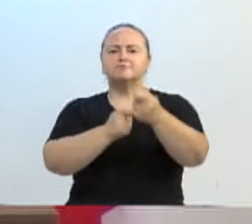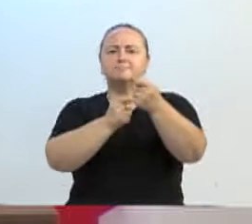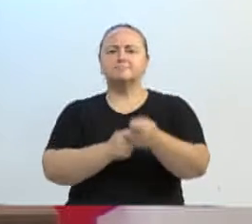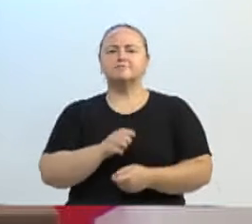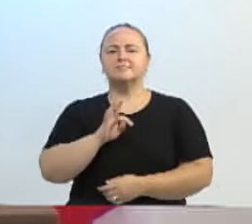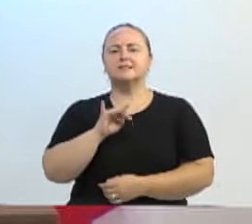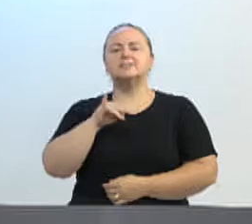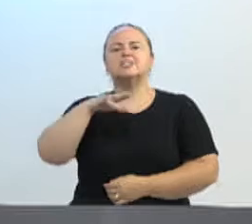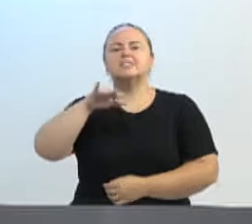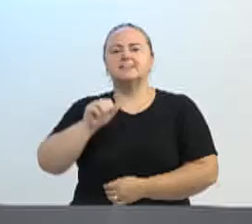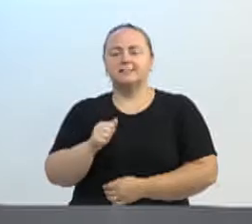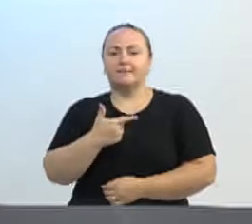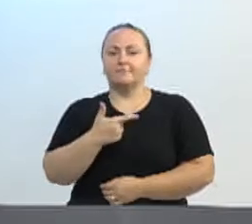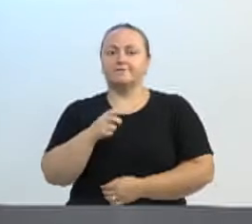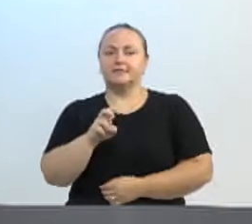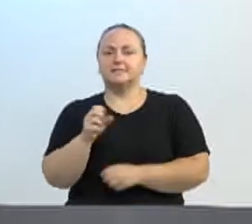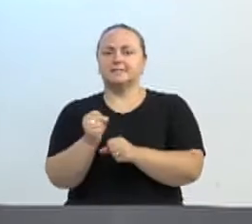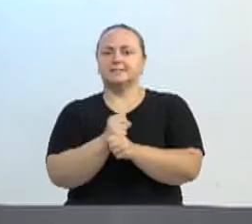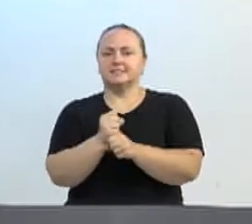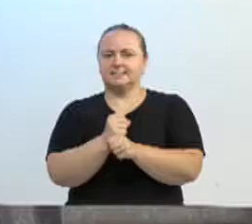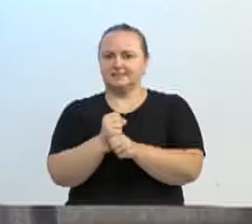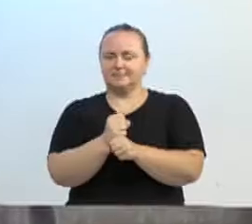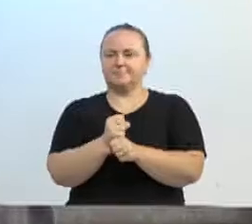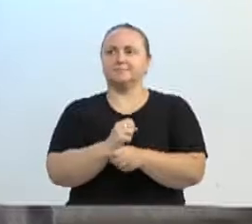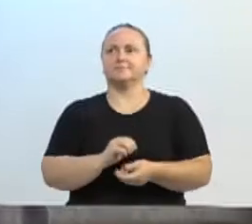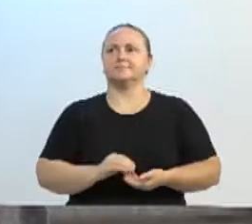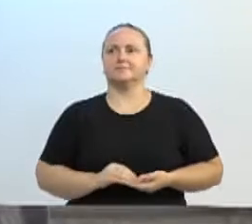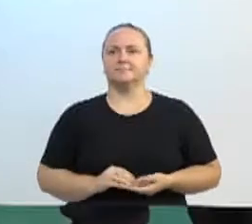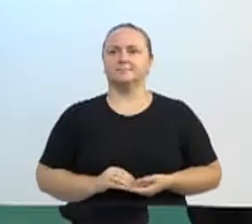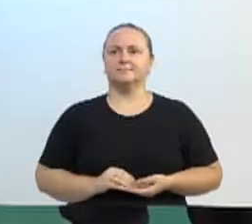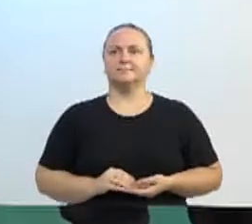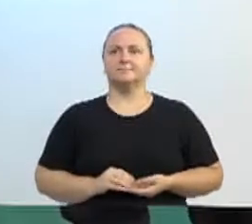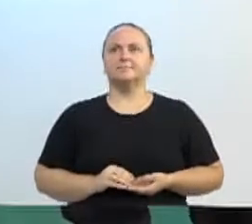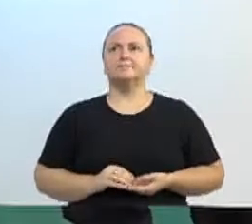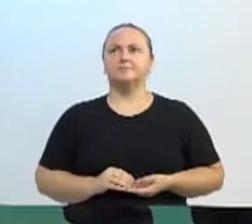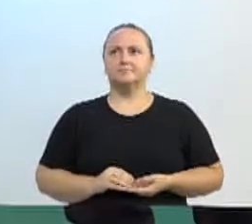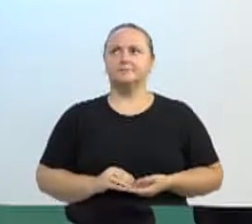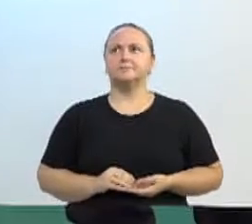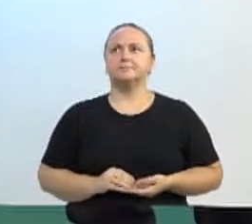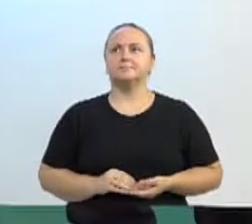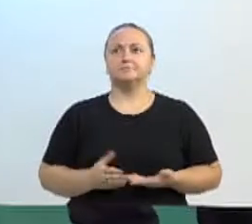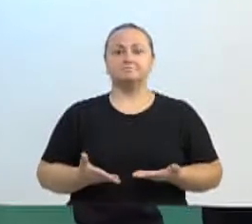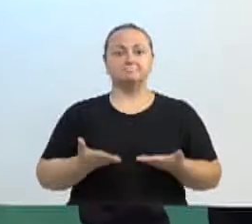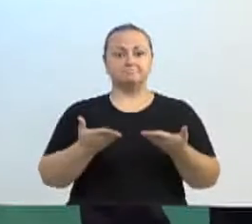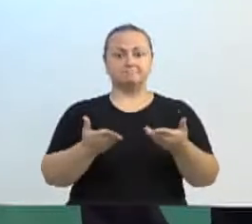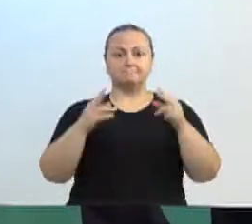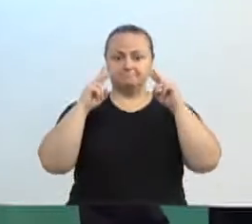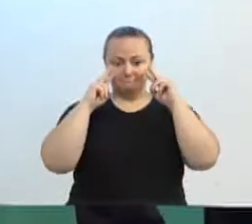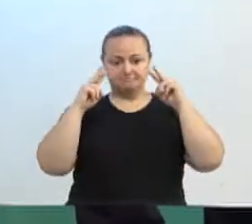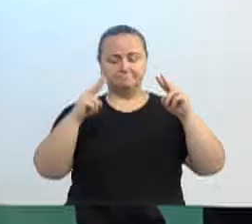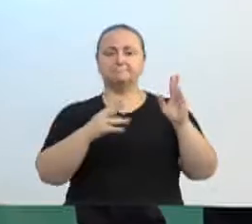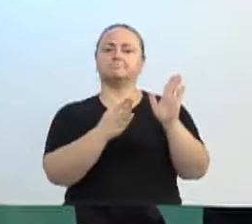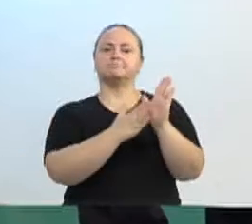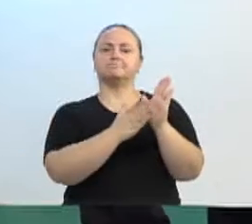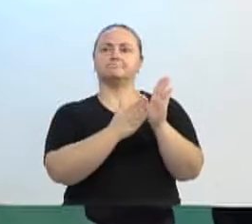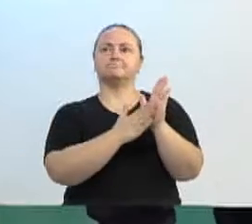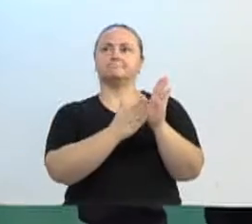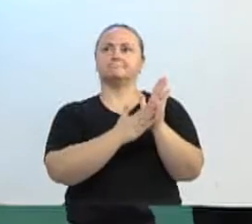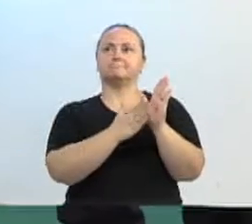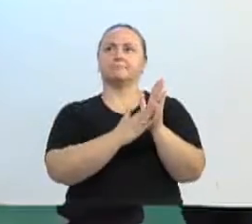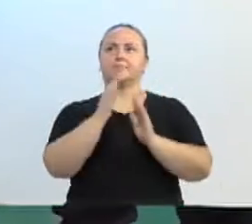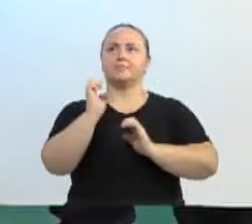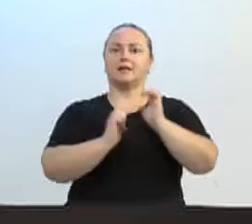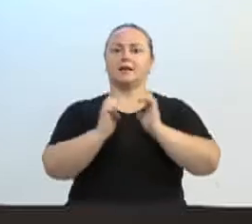moção. O vereador Ailton de Souza, o Ito, entregou uma moção de reconhecimento aos empresários da Mega